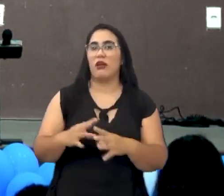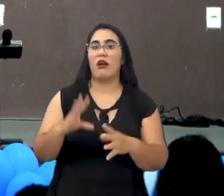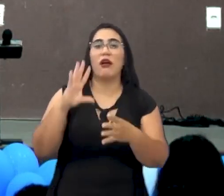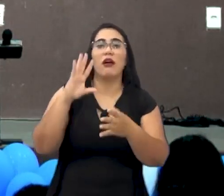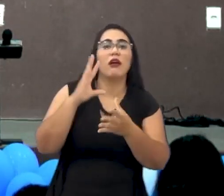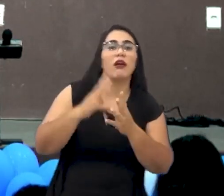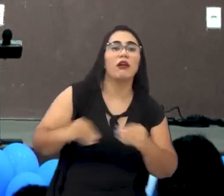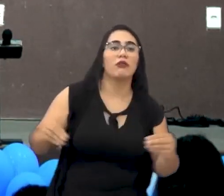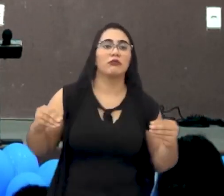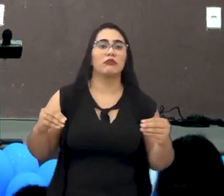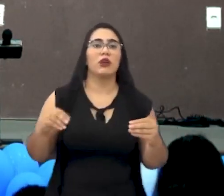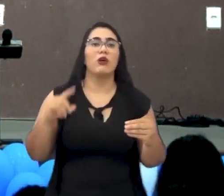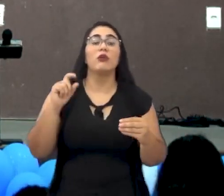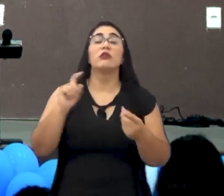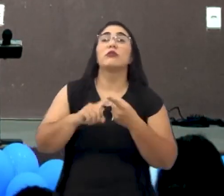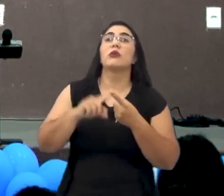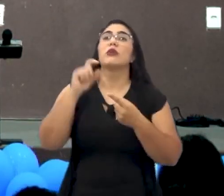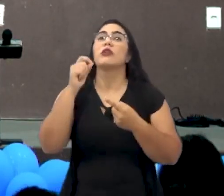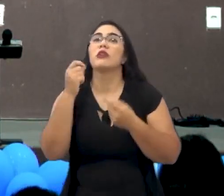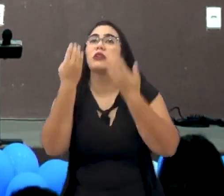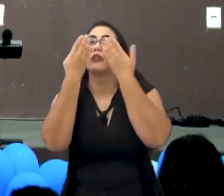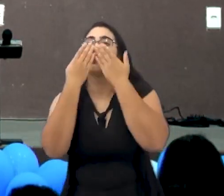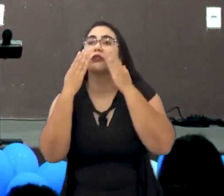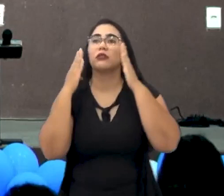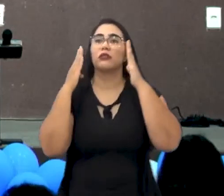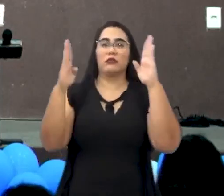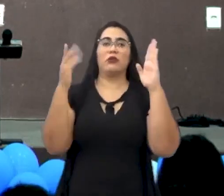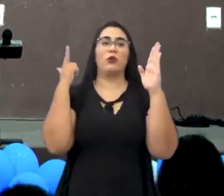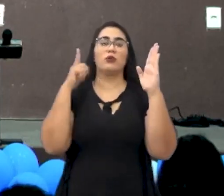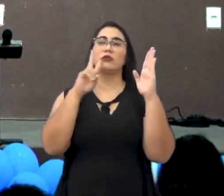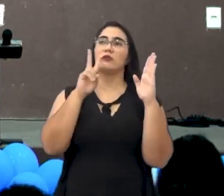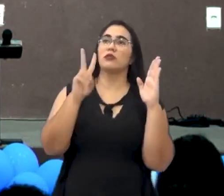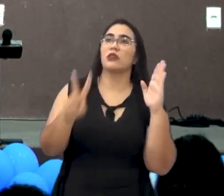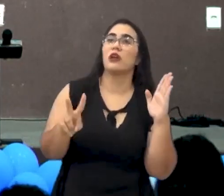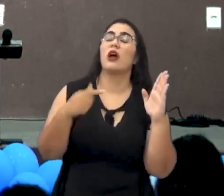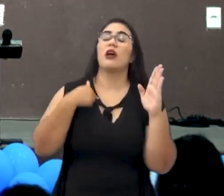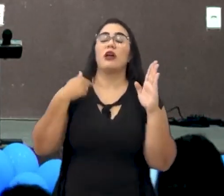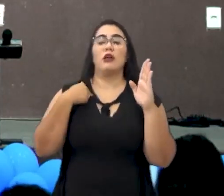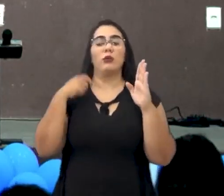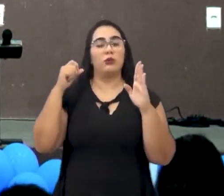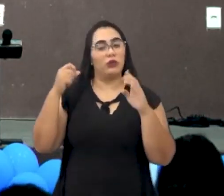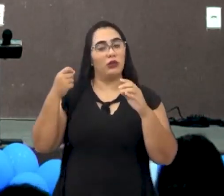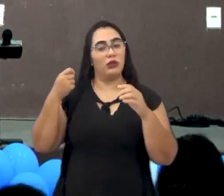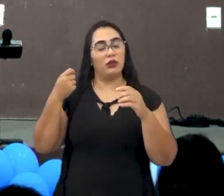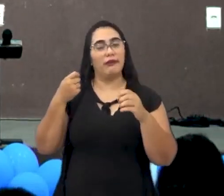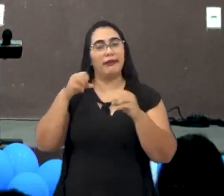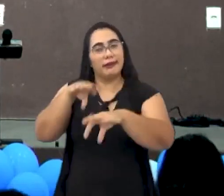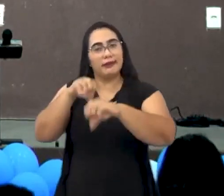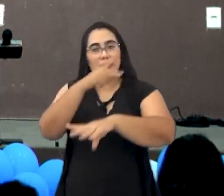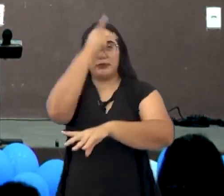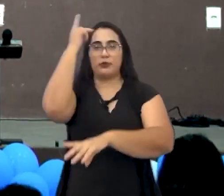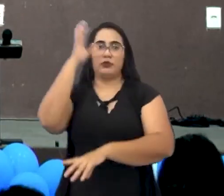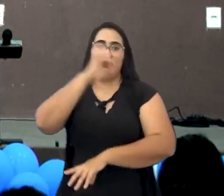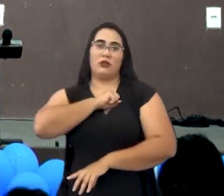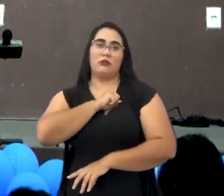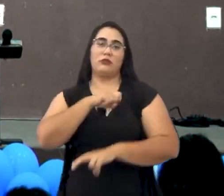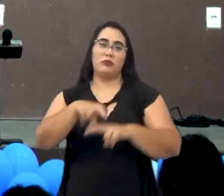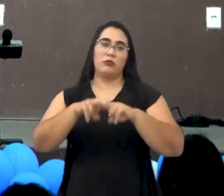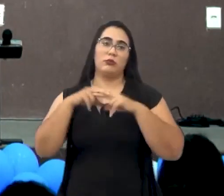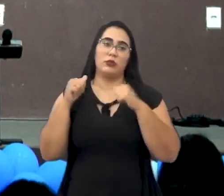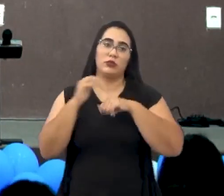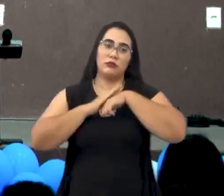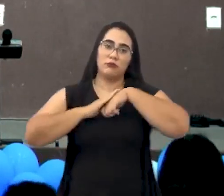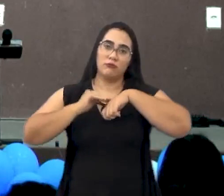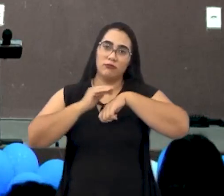para ungir os seus olhos, a fim de que você possa ver. Eu repreendo e disciplino aqueles que amo. Portanto, seja zeloso e